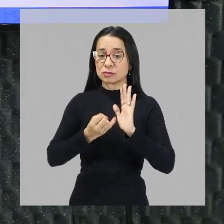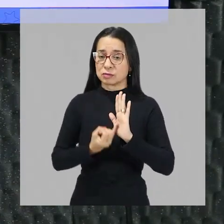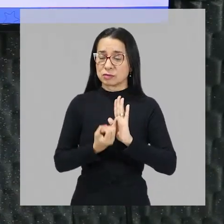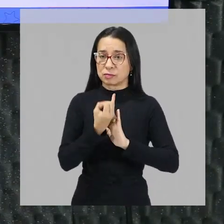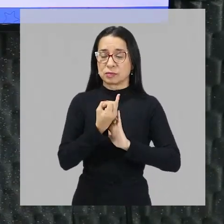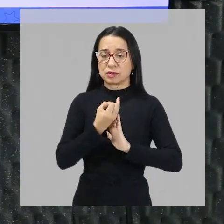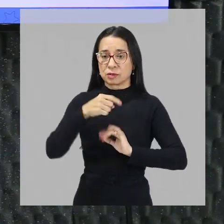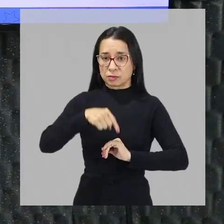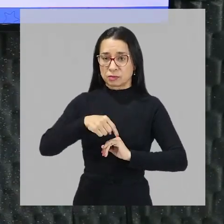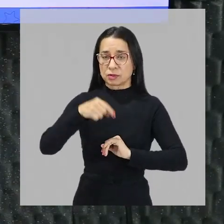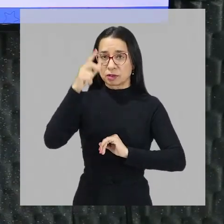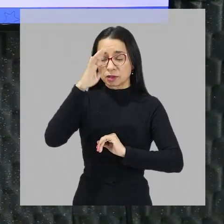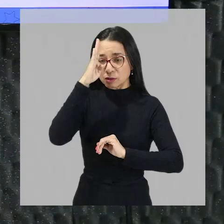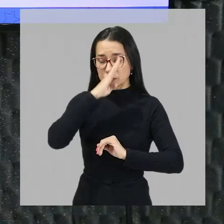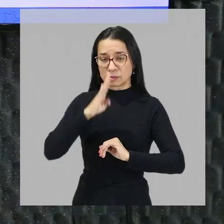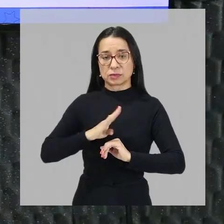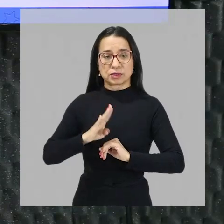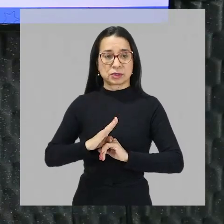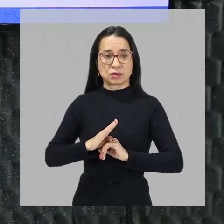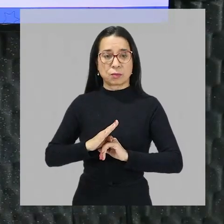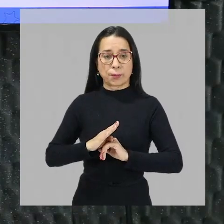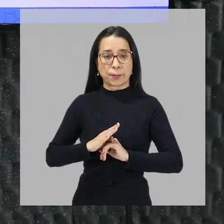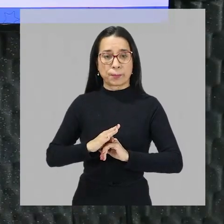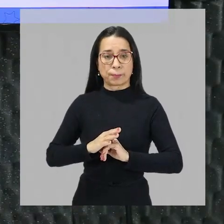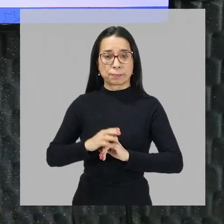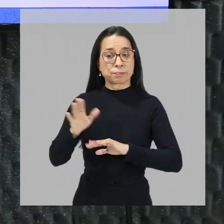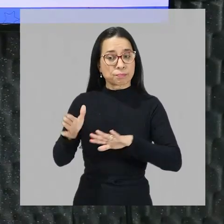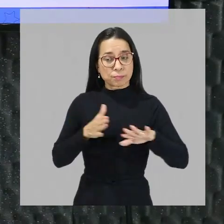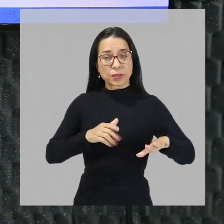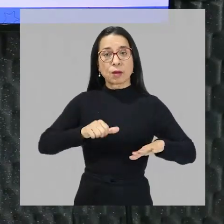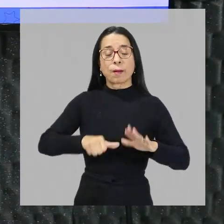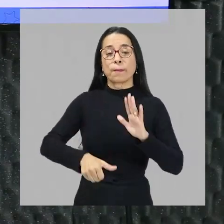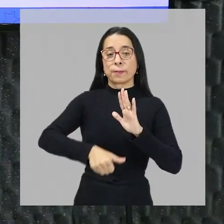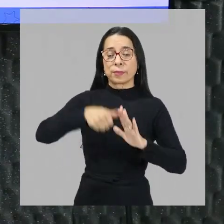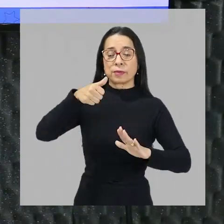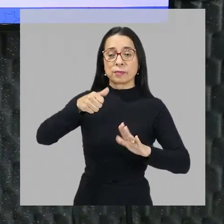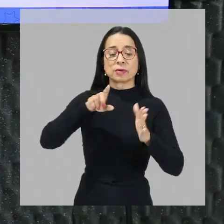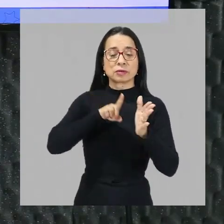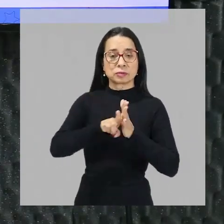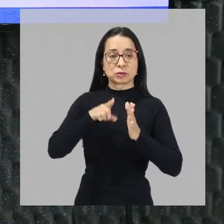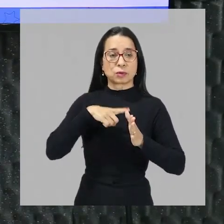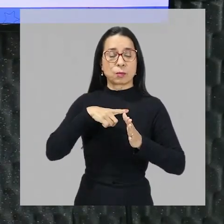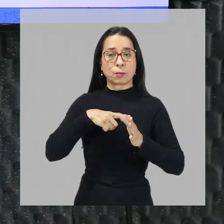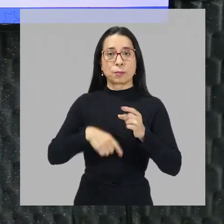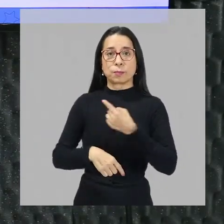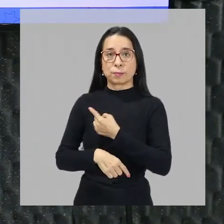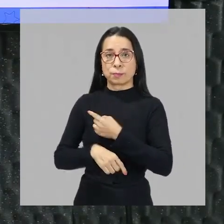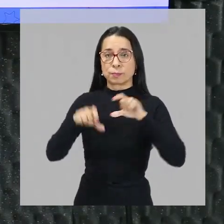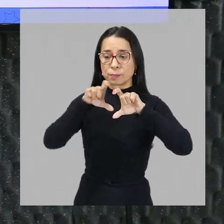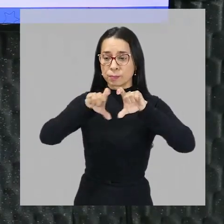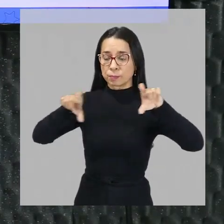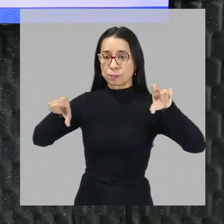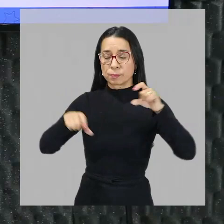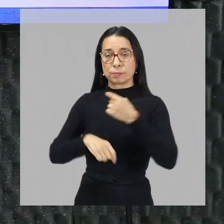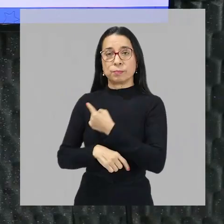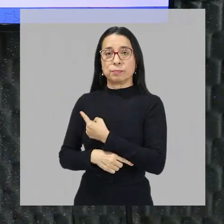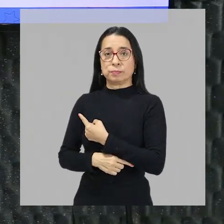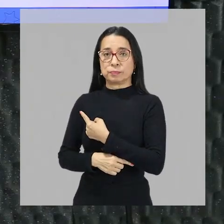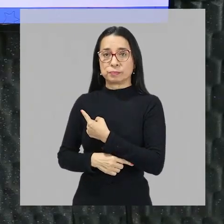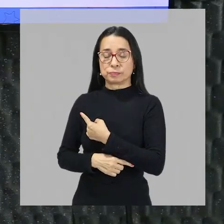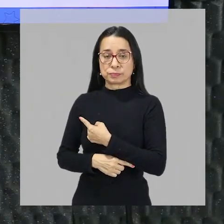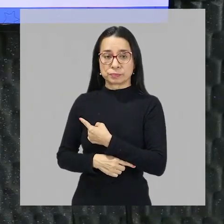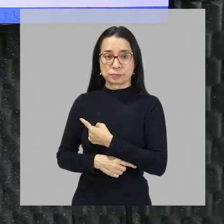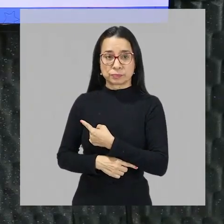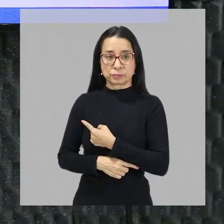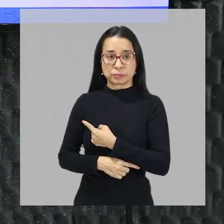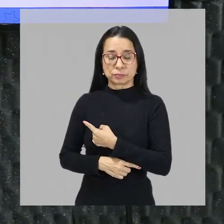Constituição Federal atual, a Constituição de 1988, que ele diz o seguinte, artigo 231.